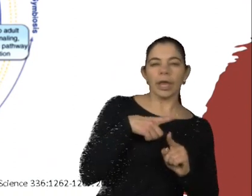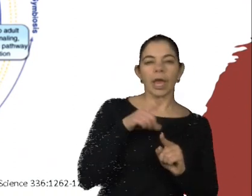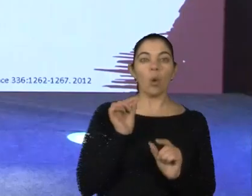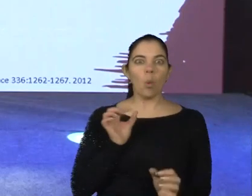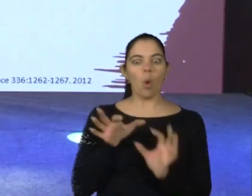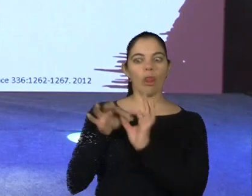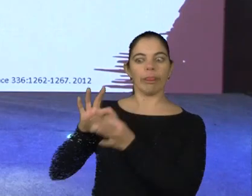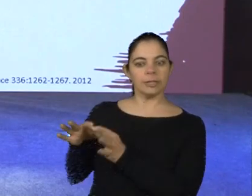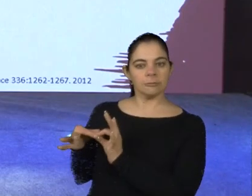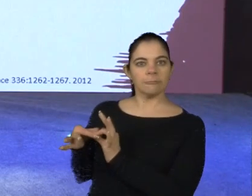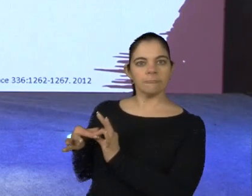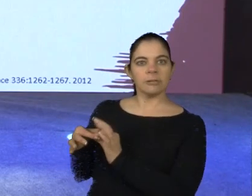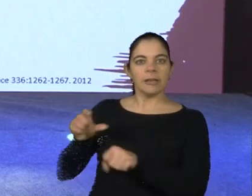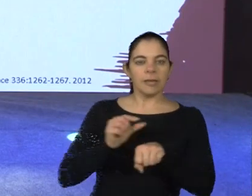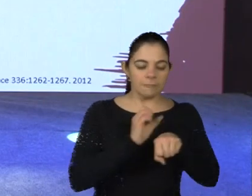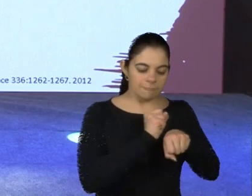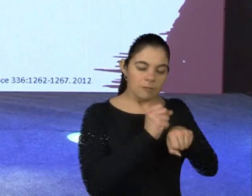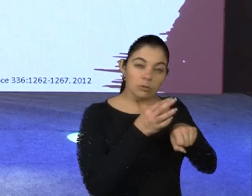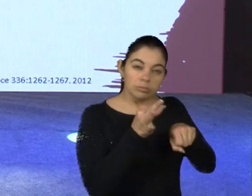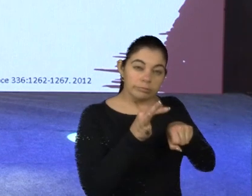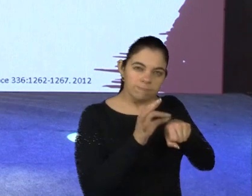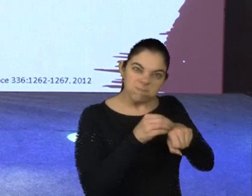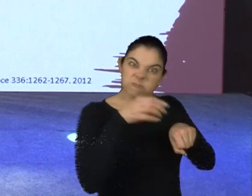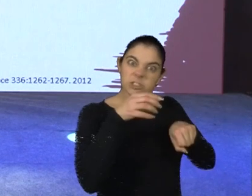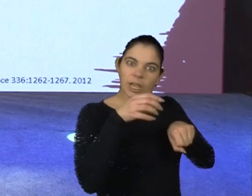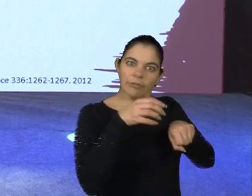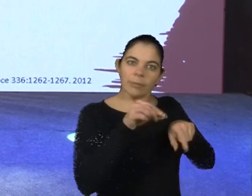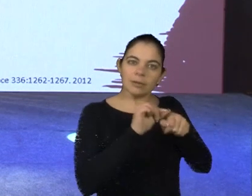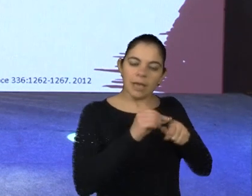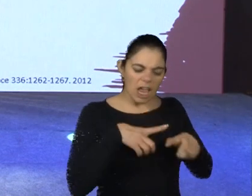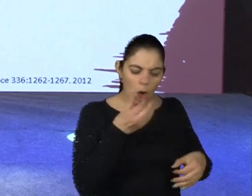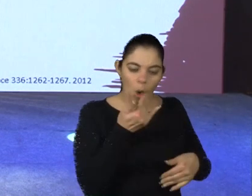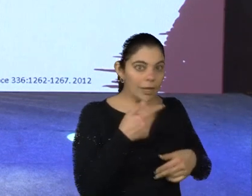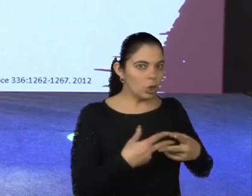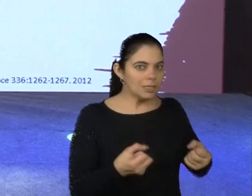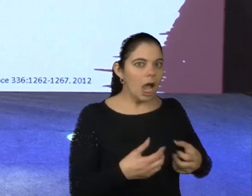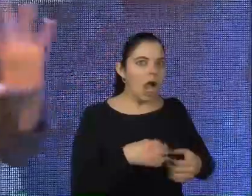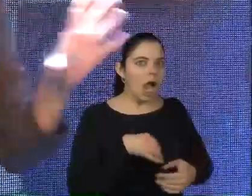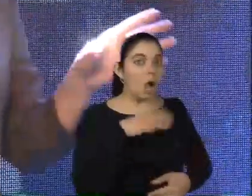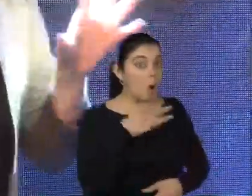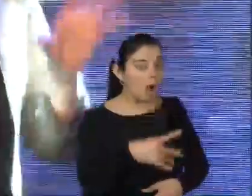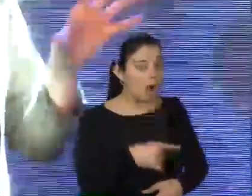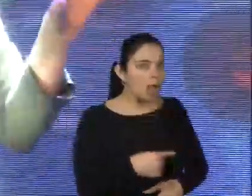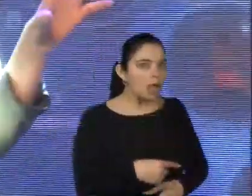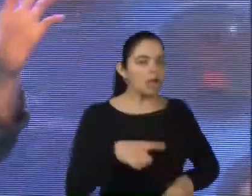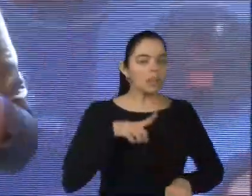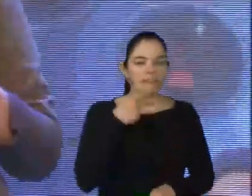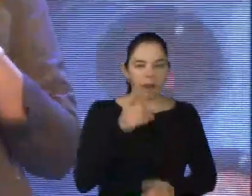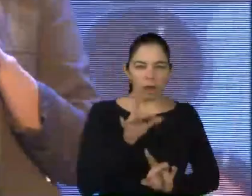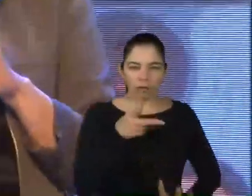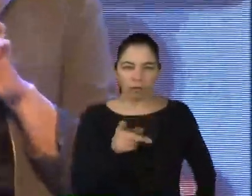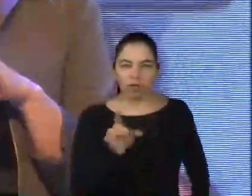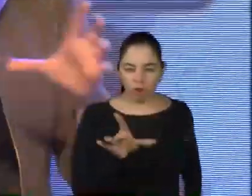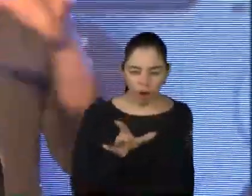contexto inflamando porque eu não estou comendo bem. Aí você vai me falar assim, Sandra, mas é só o